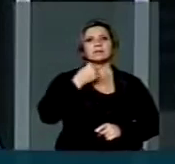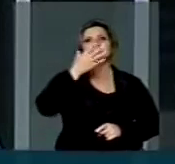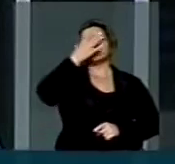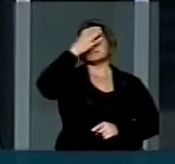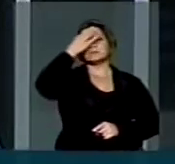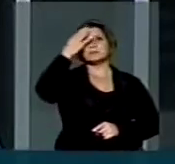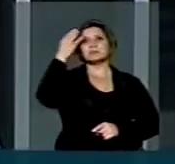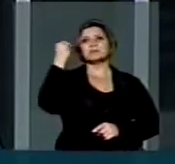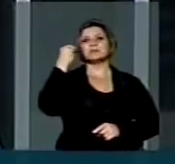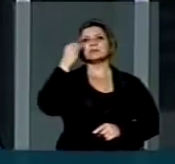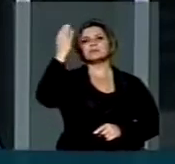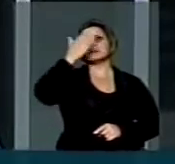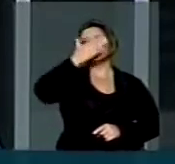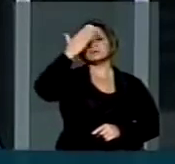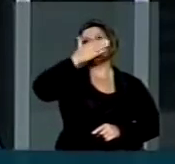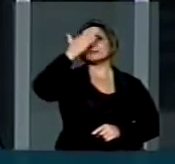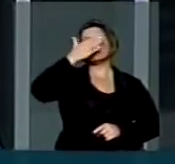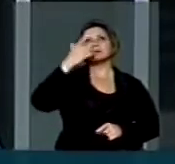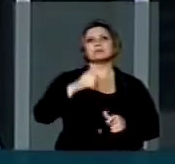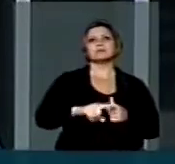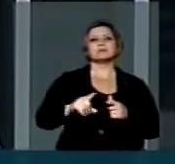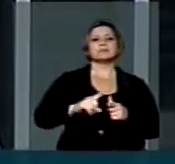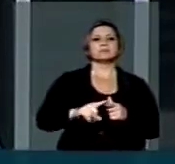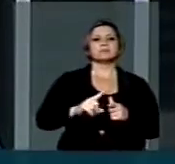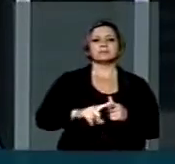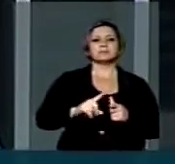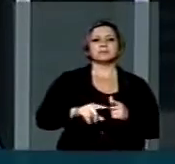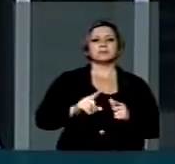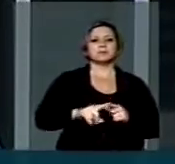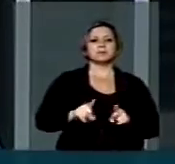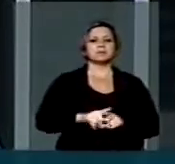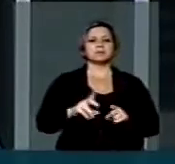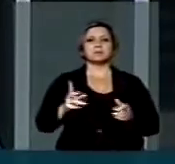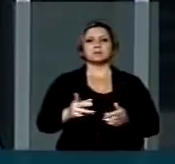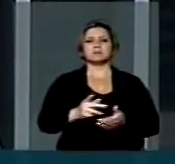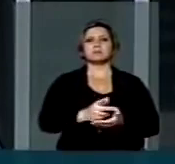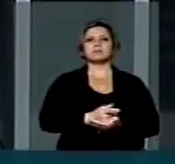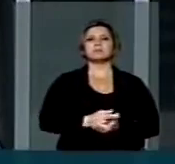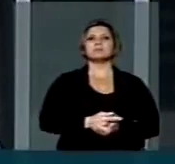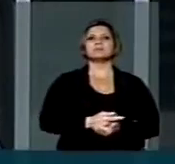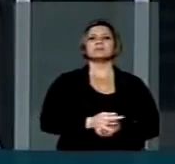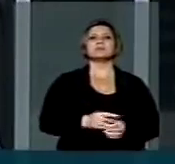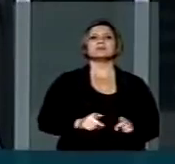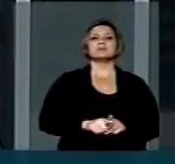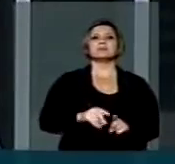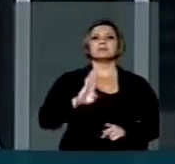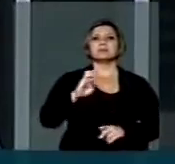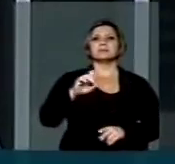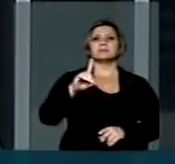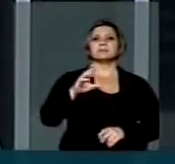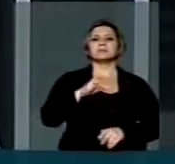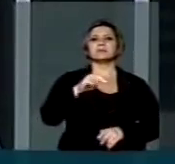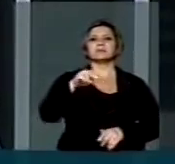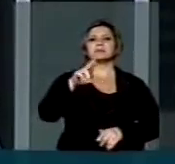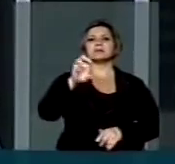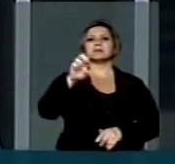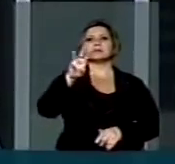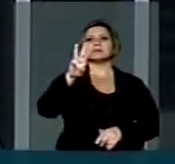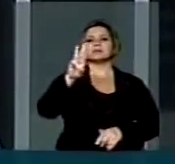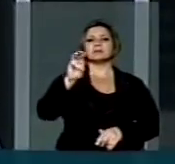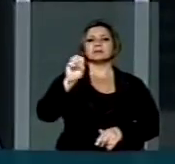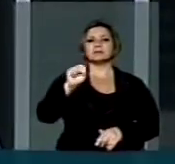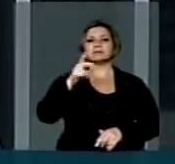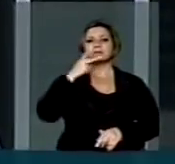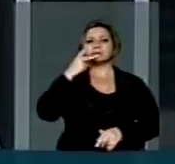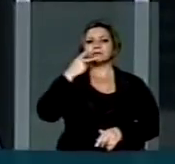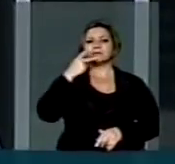os olhos para as graves denúncias que foram vinculadas na Band News na semana passada, que